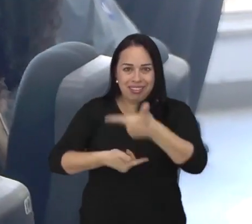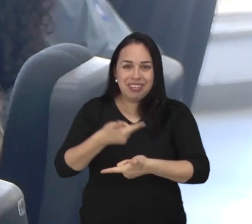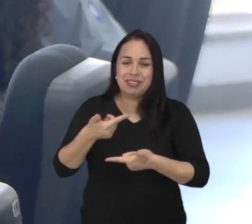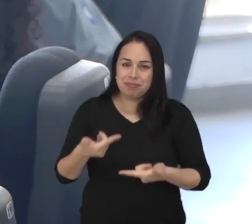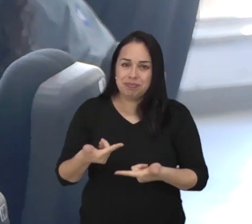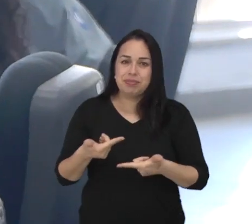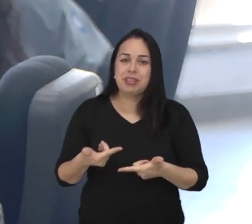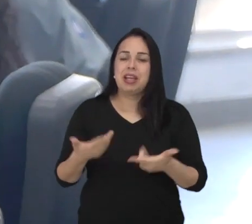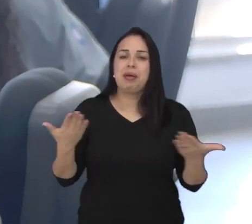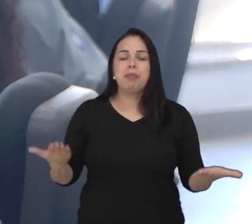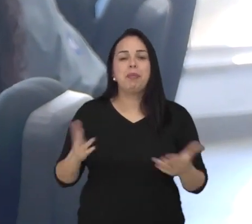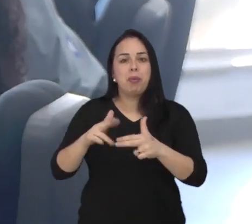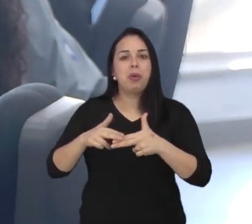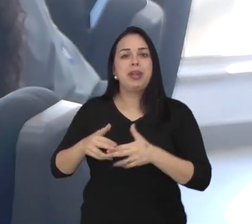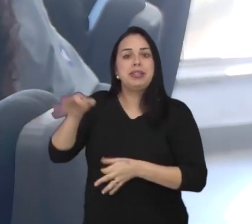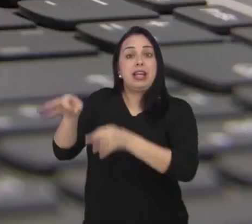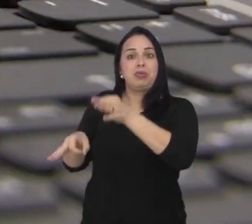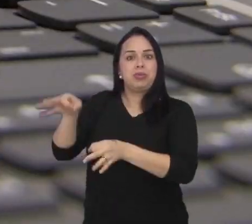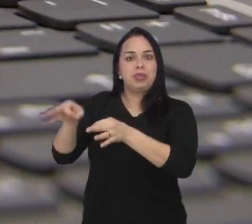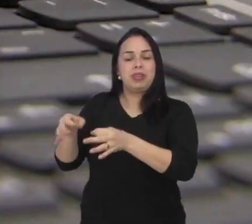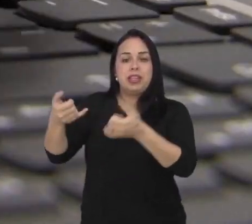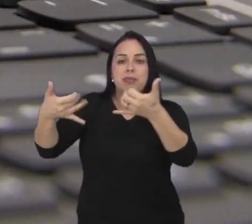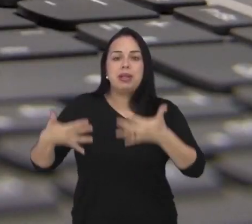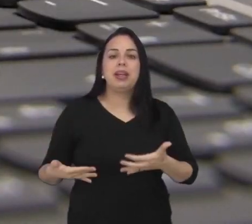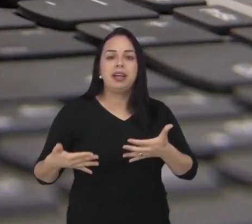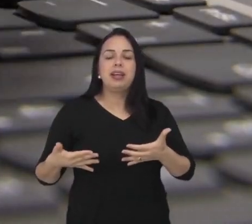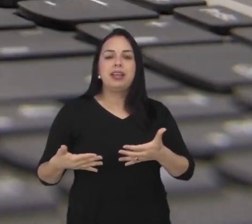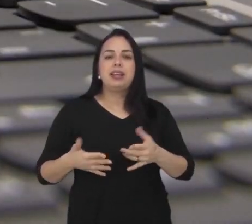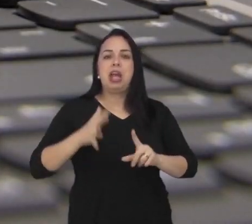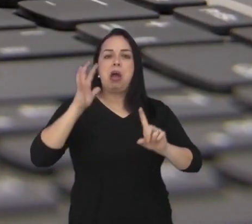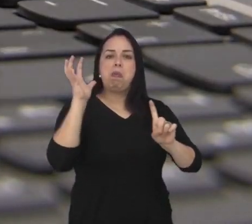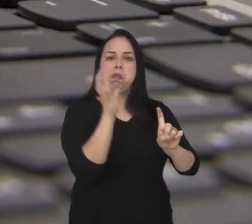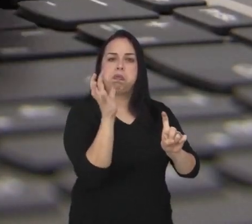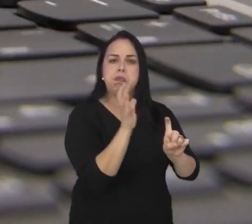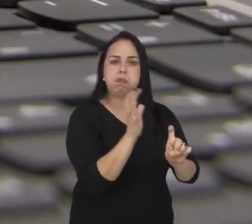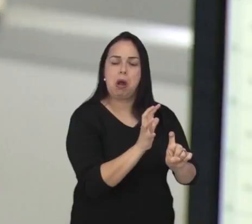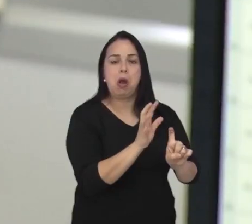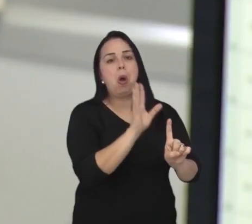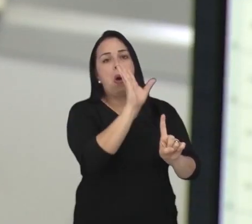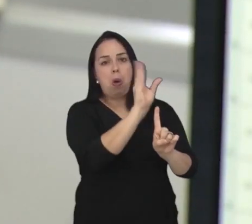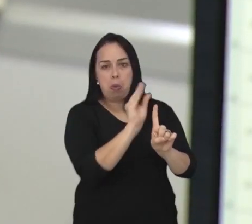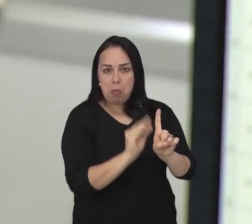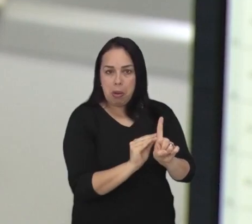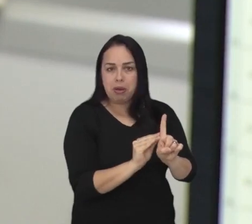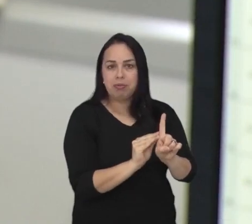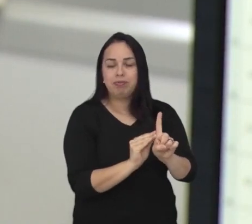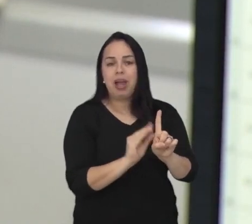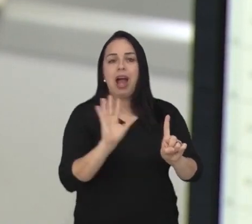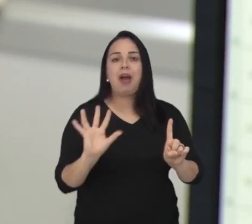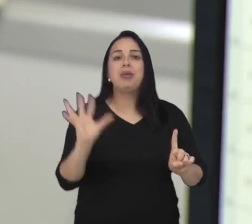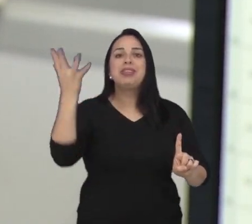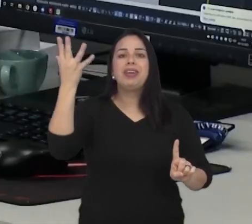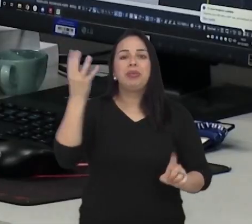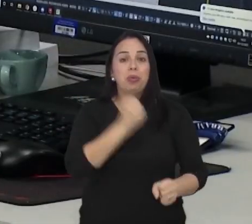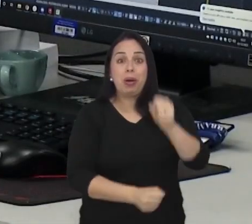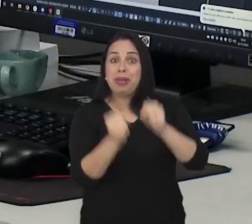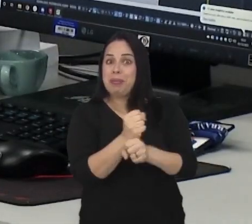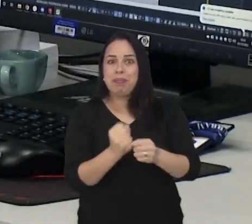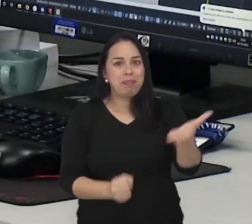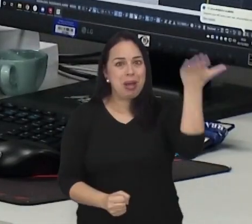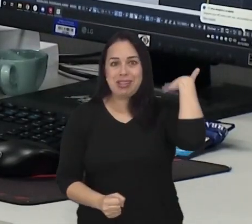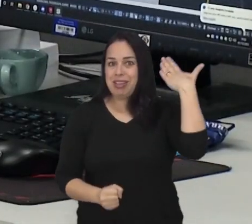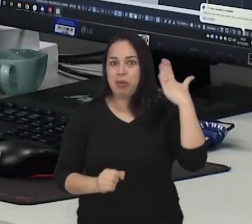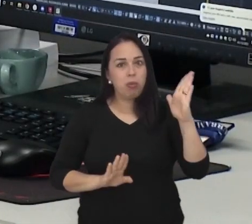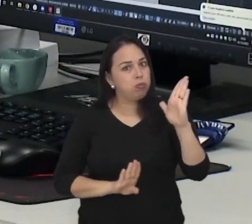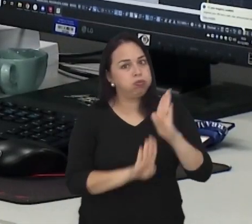mais comuns no ambiente de trabalho. Relatórios judiciais apontam que casos de assédio moral e sexual